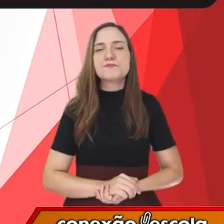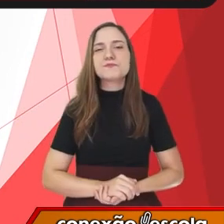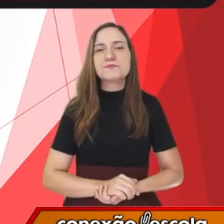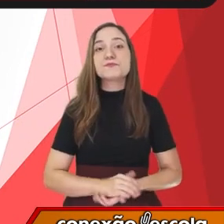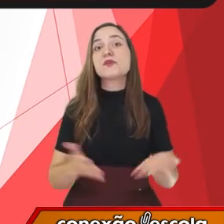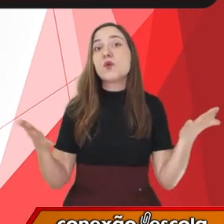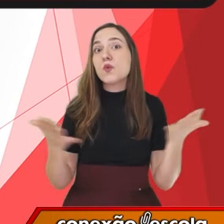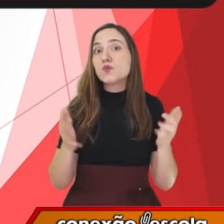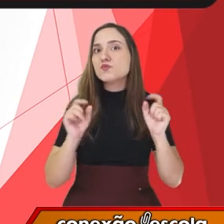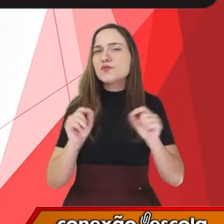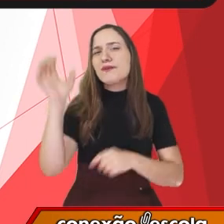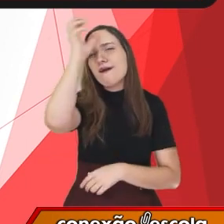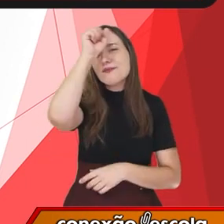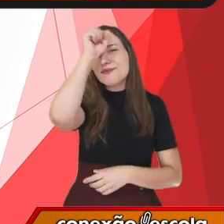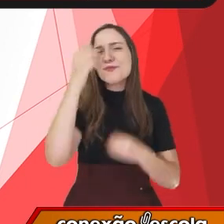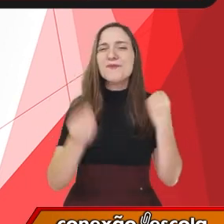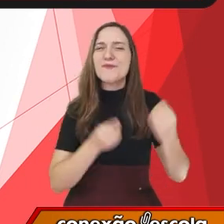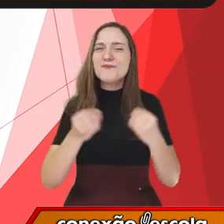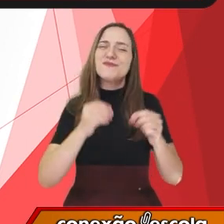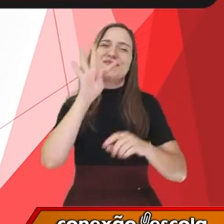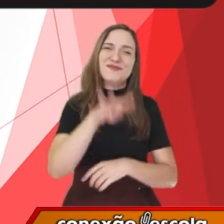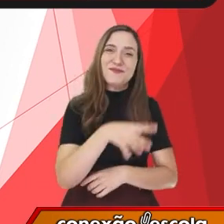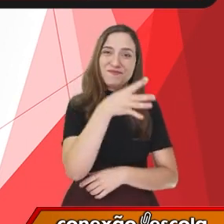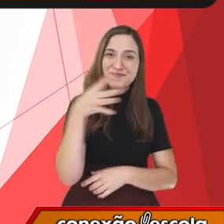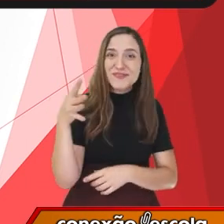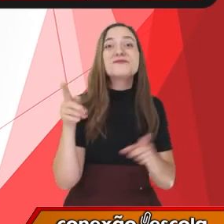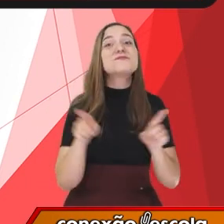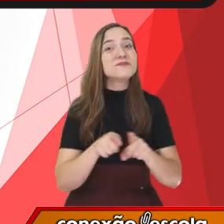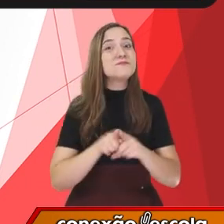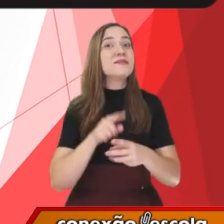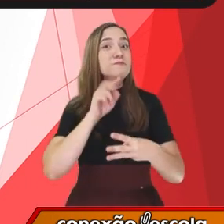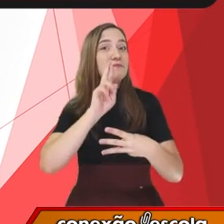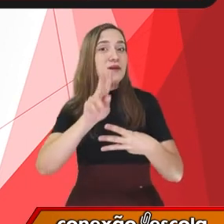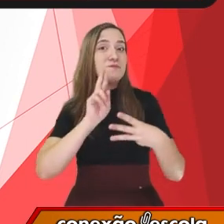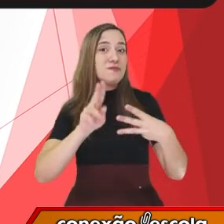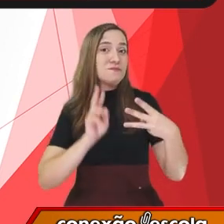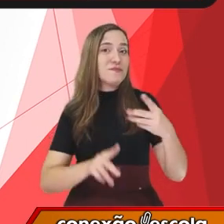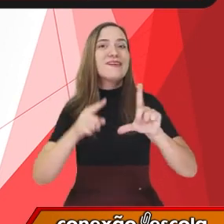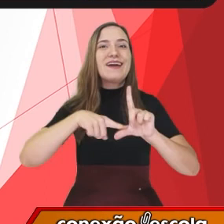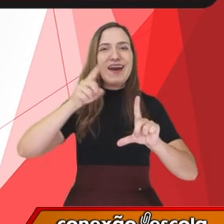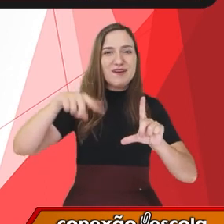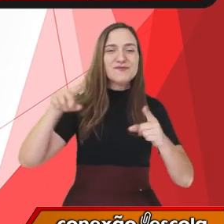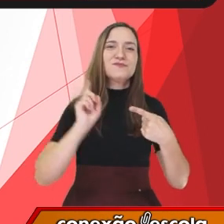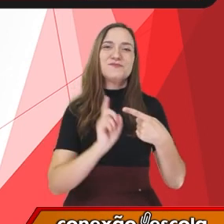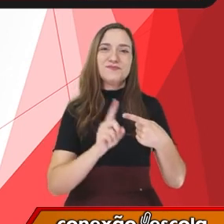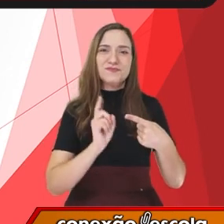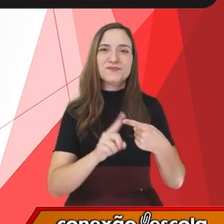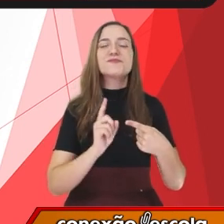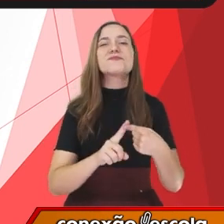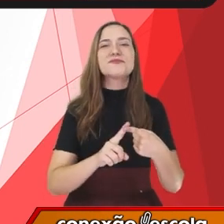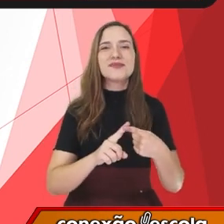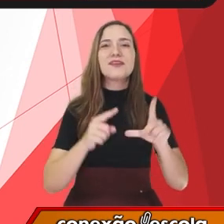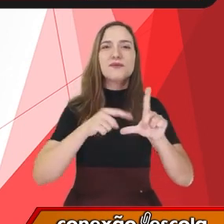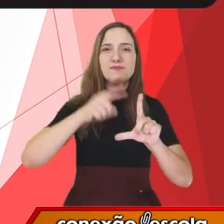Hoje, nós conhecemos a função de uma tabela e 3 opções de gráficos. O gráfico de setores